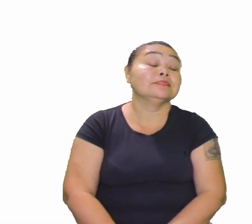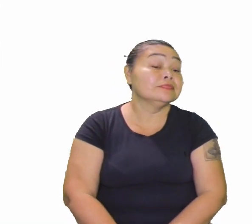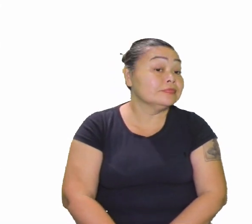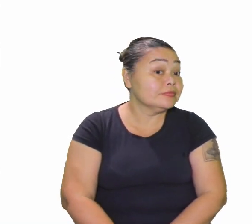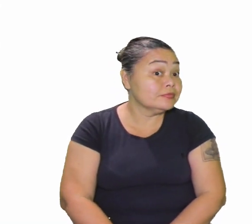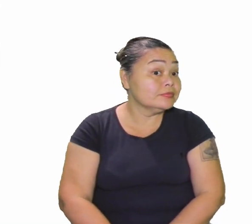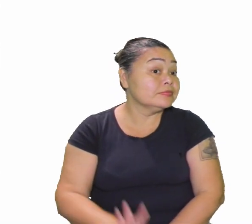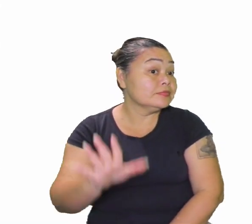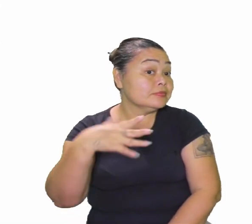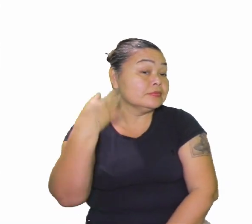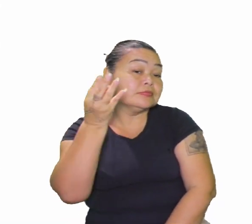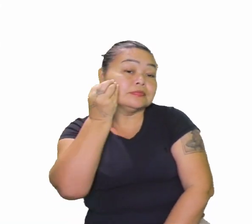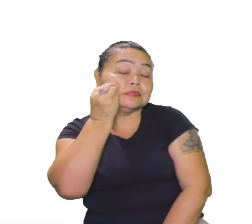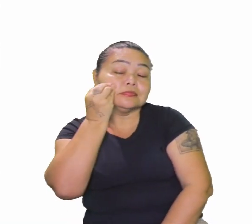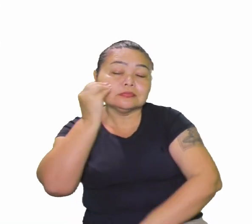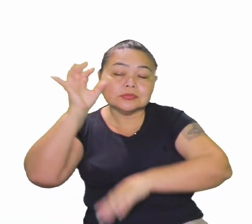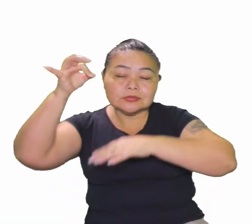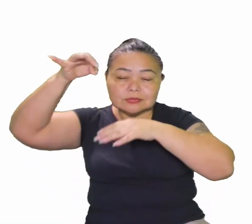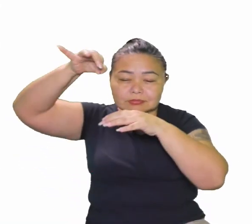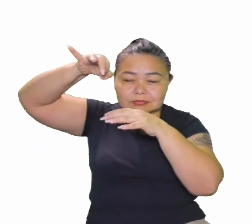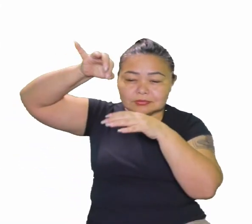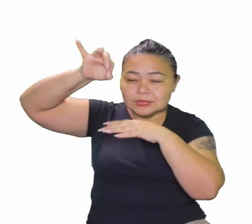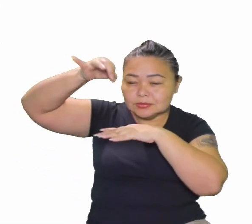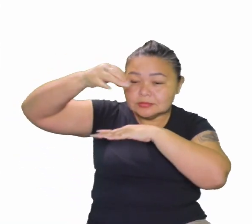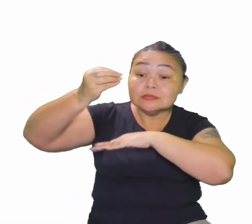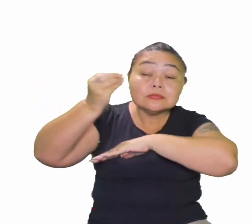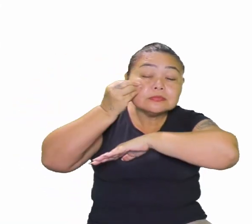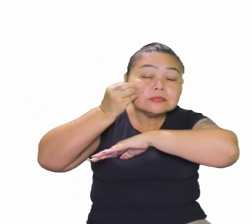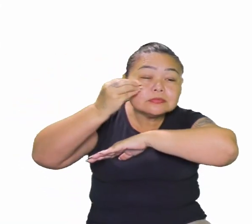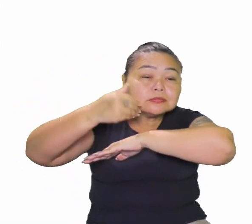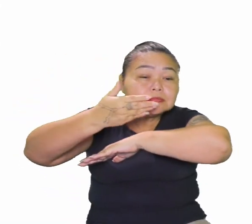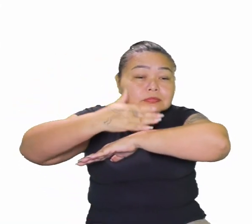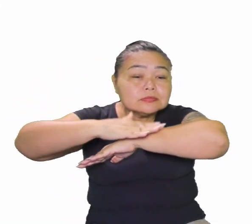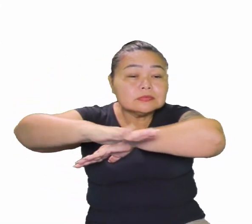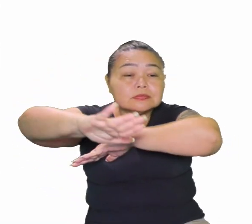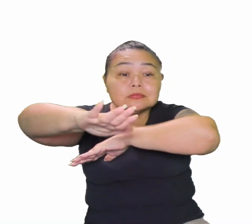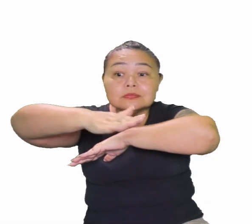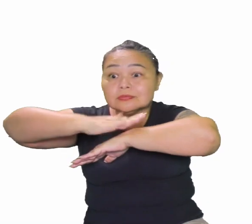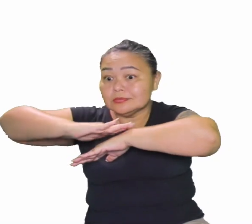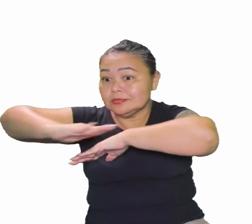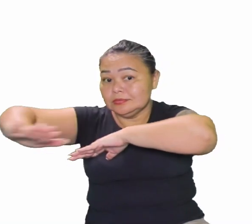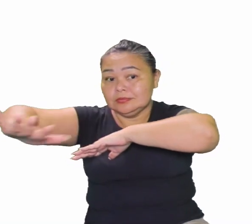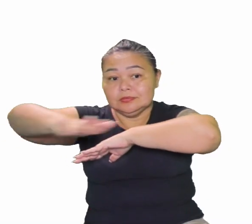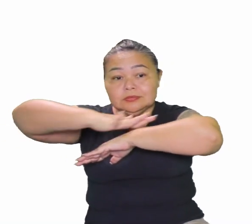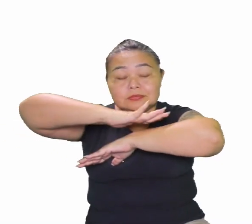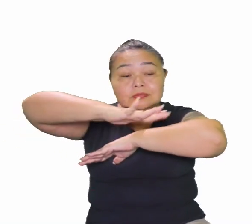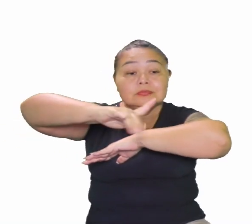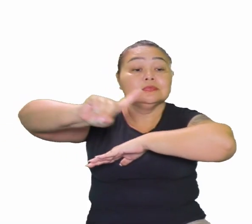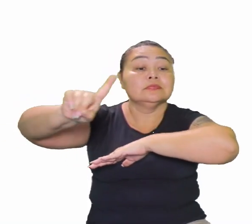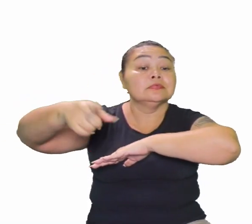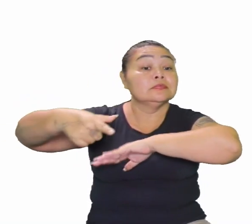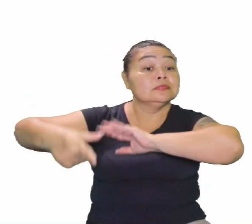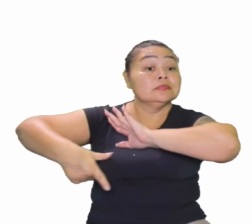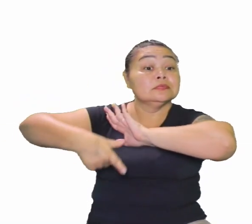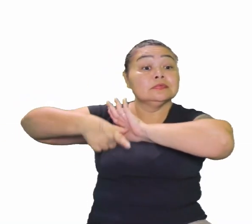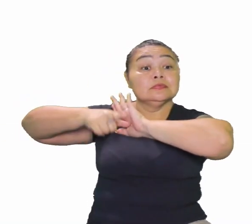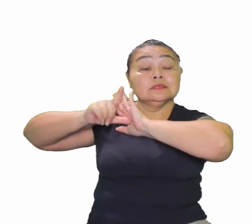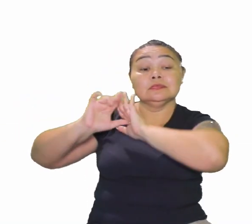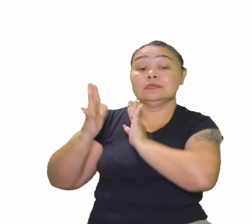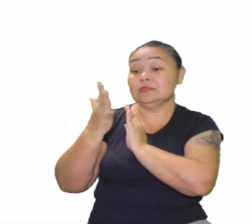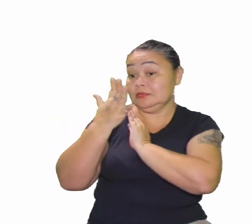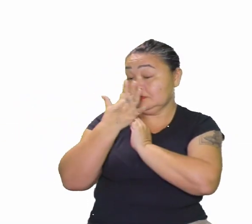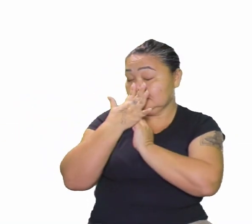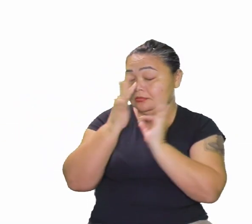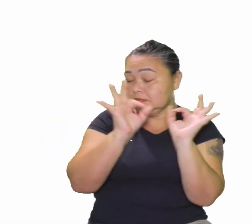Então, em relação ao teste da germinação da semente, ele deve ser feito em condições de campo, no qual você tem que observar,